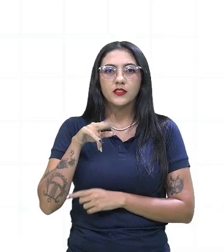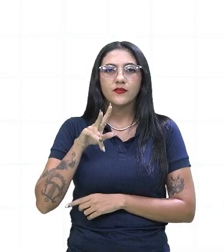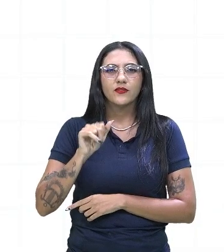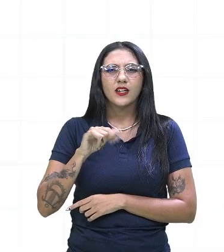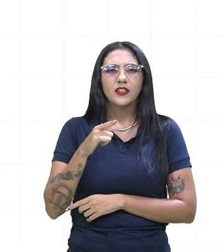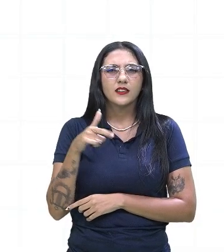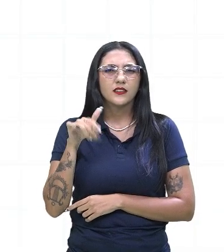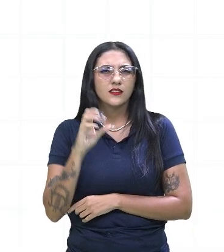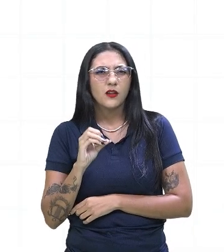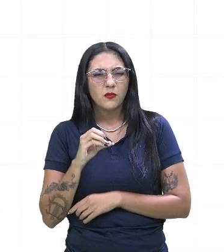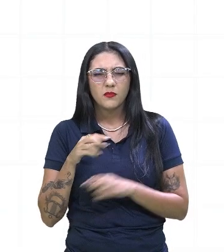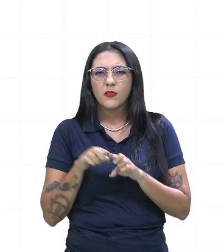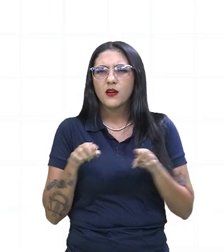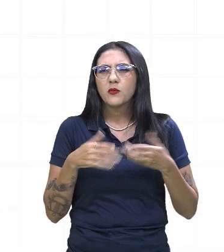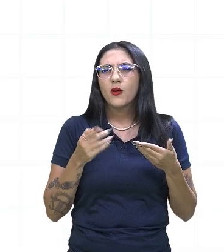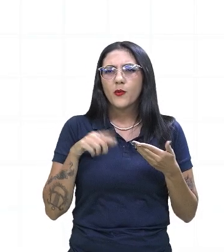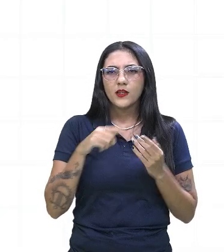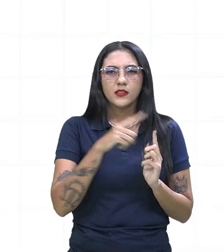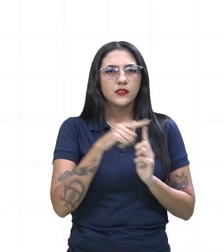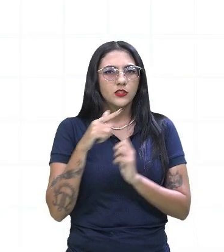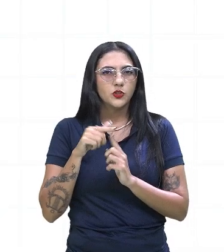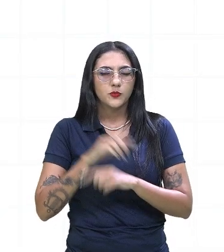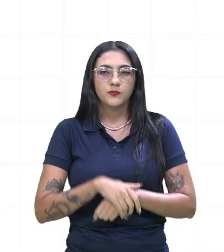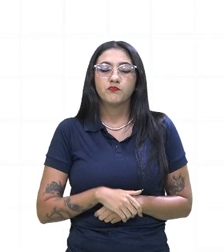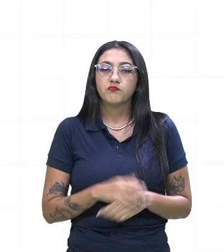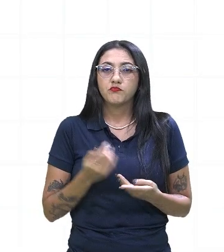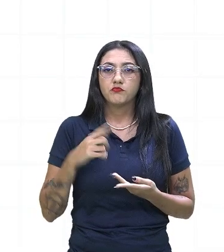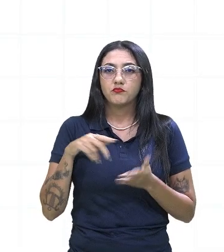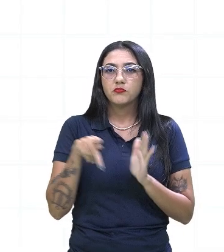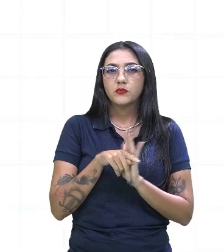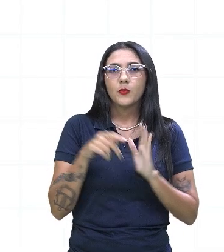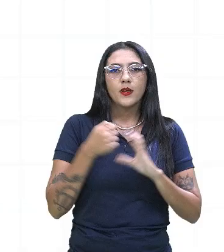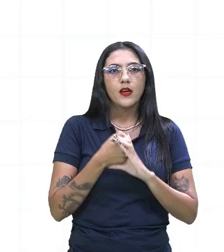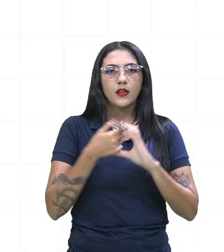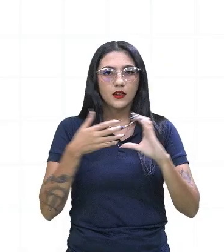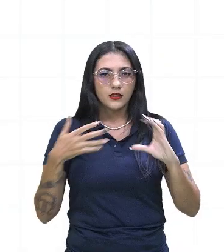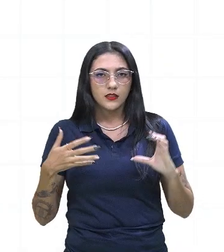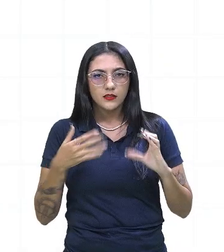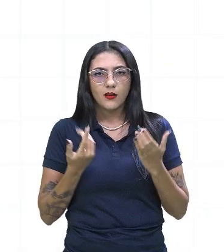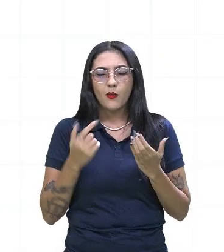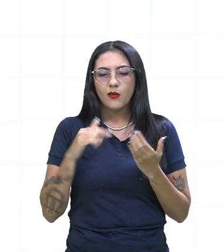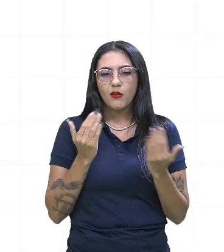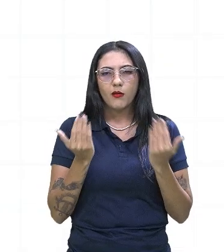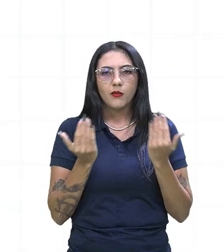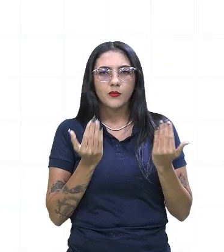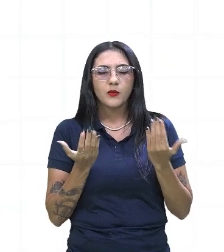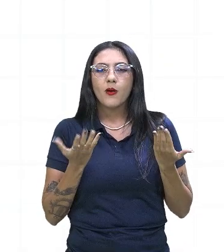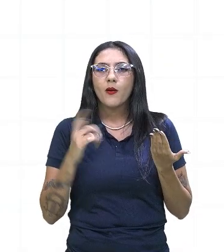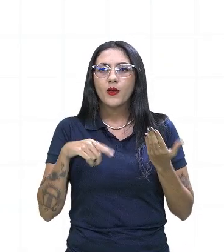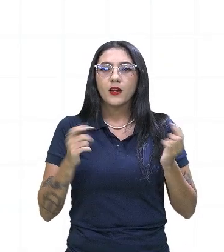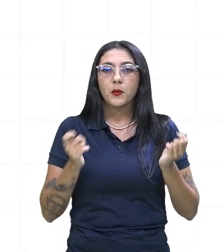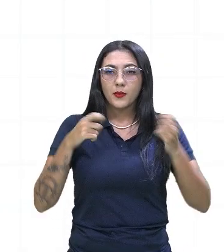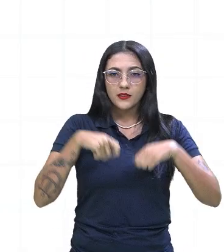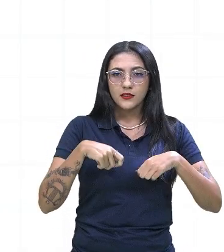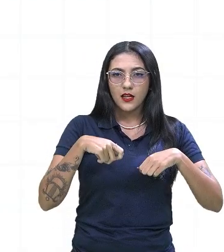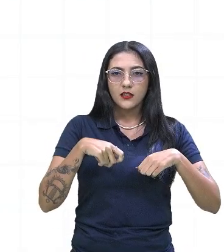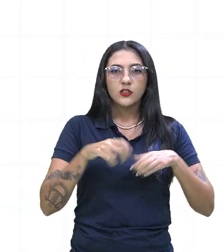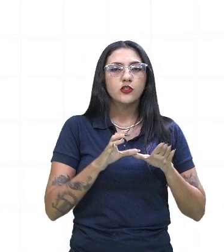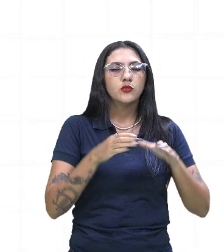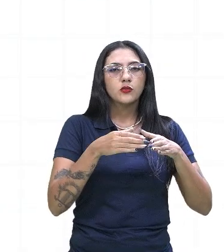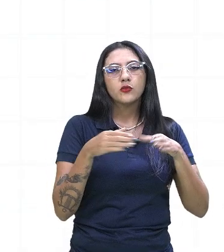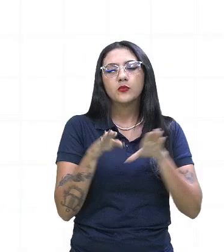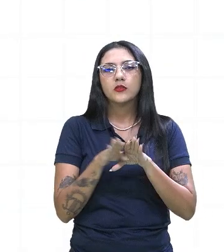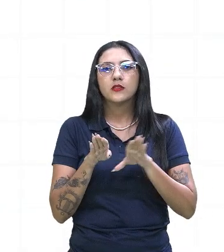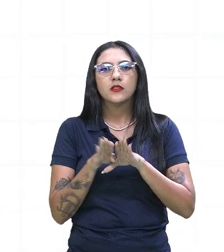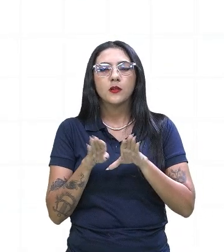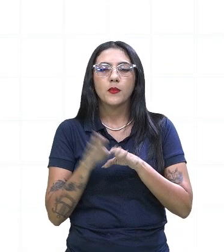são esses tipos de esportes? São modalidades que se caracterizam por comparar a capacidade de uma equipe em introduzir ou